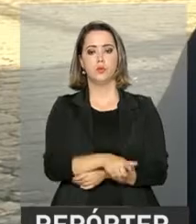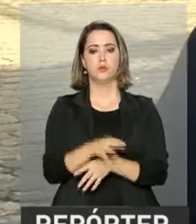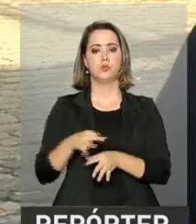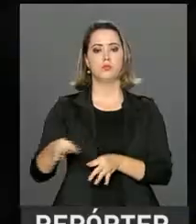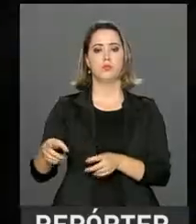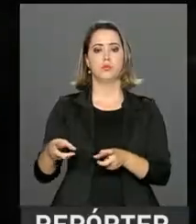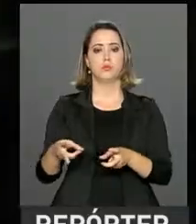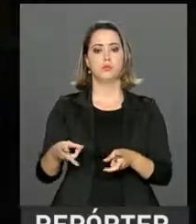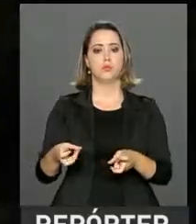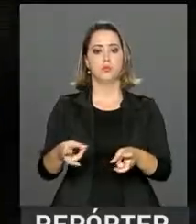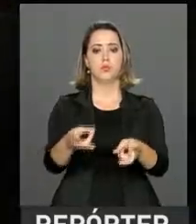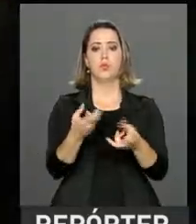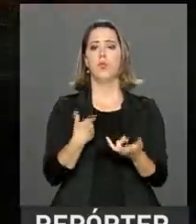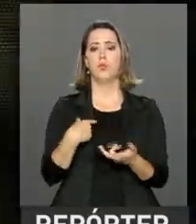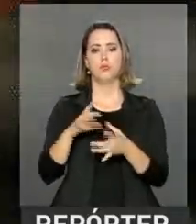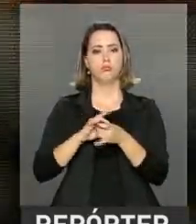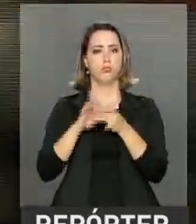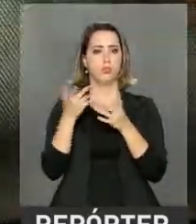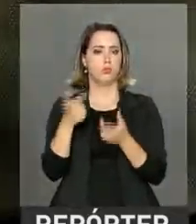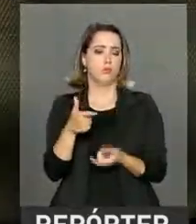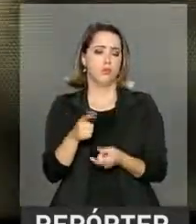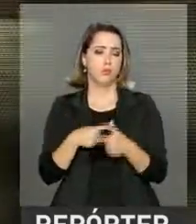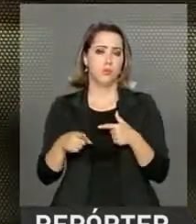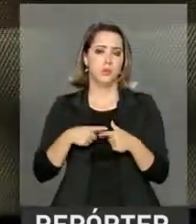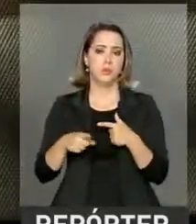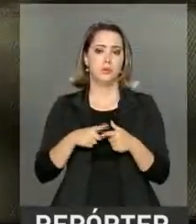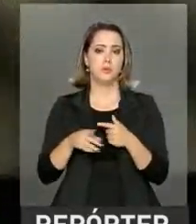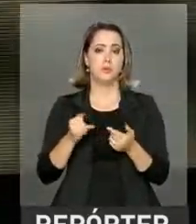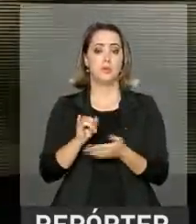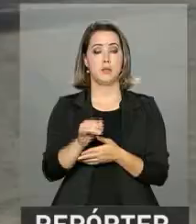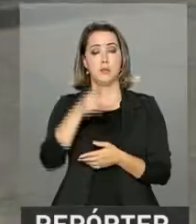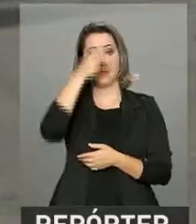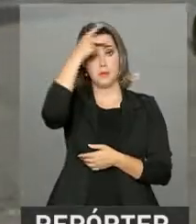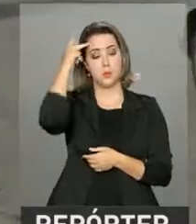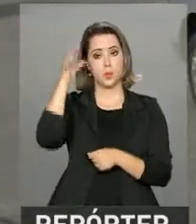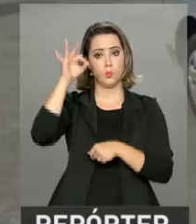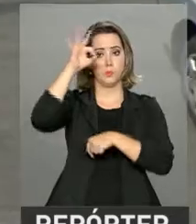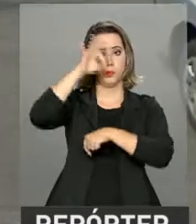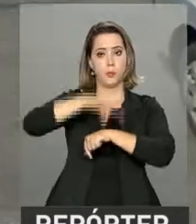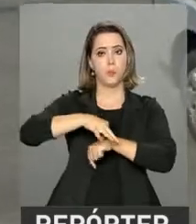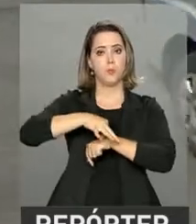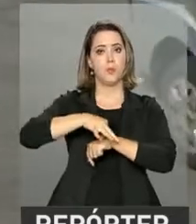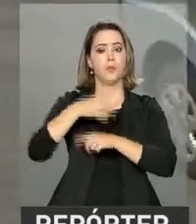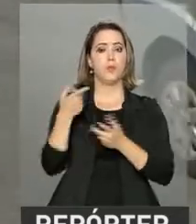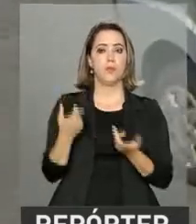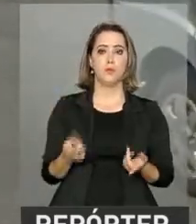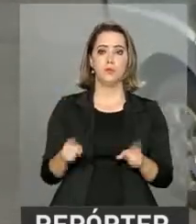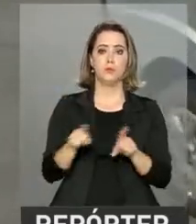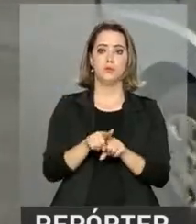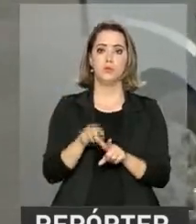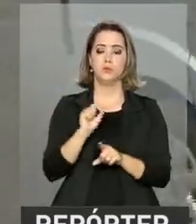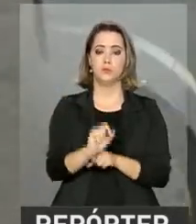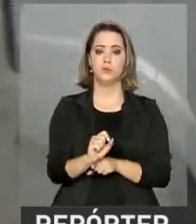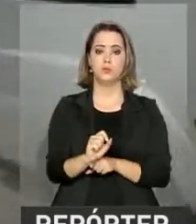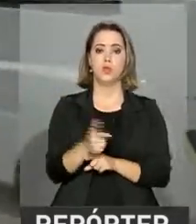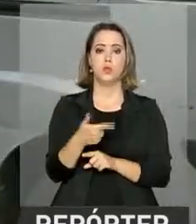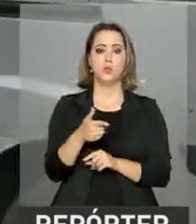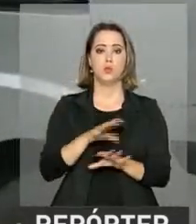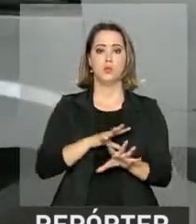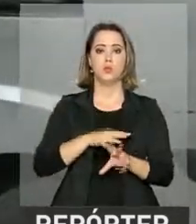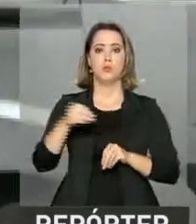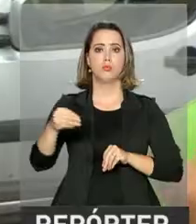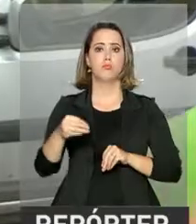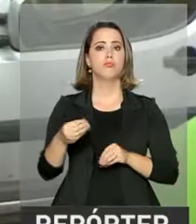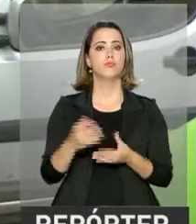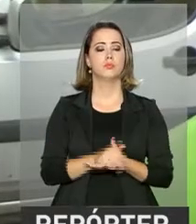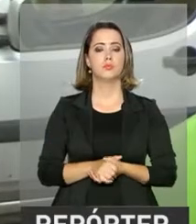de mosquitos inofensivos. Assim, caso eles piquem uma pessoa, a dengue, chikungunya ou zika não serão